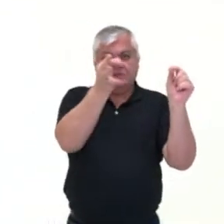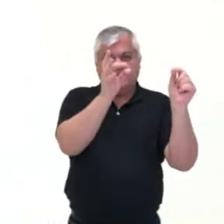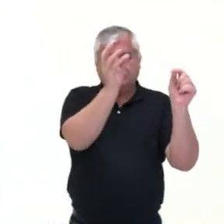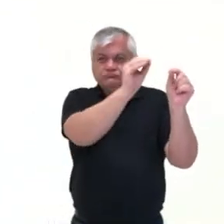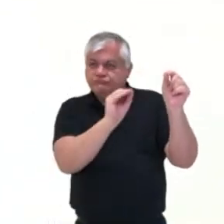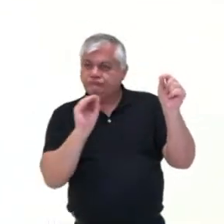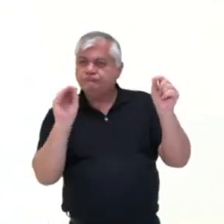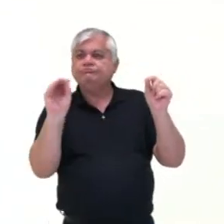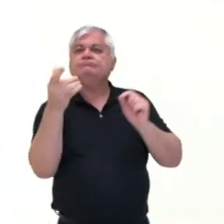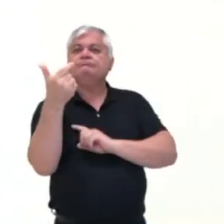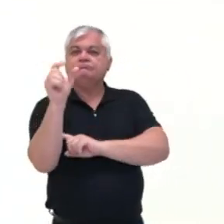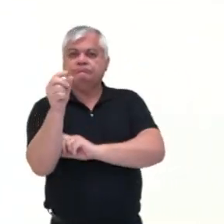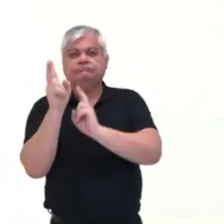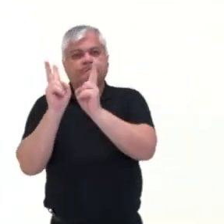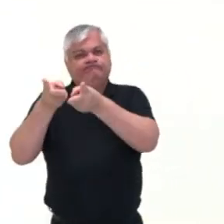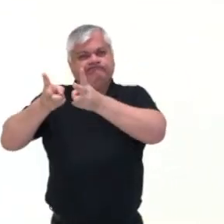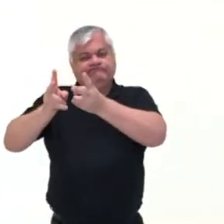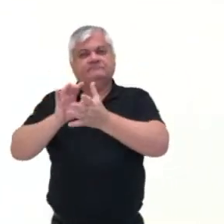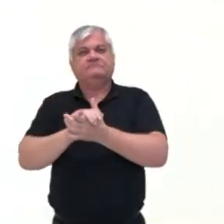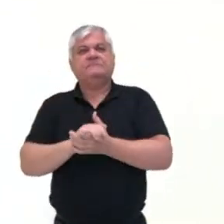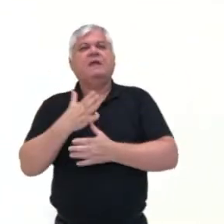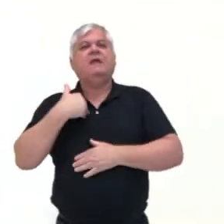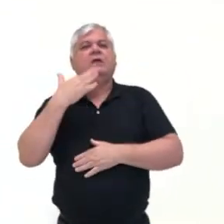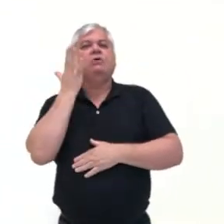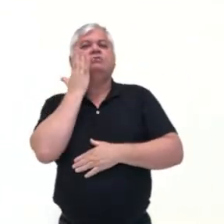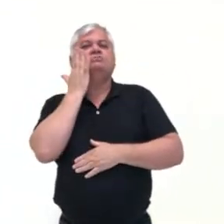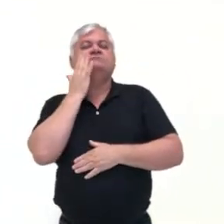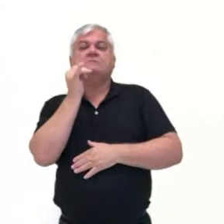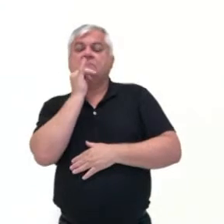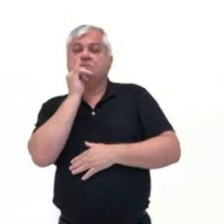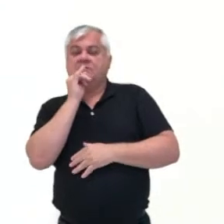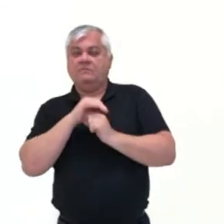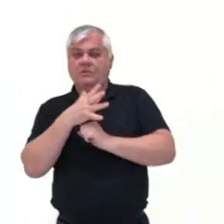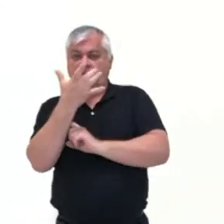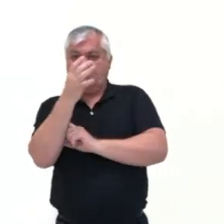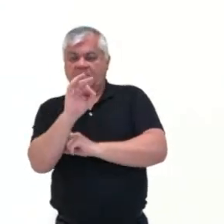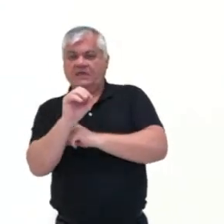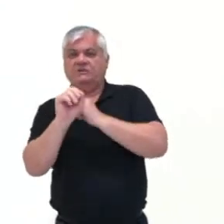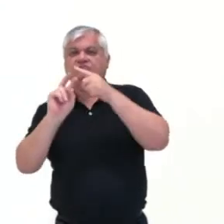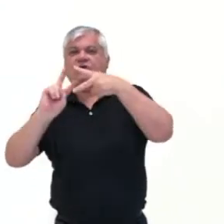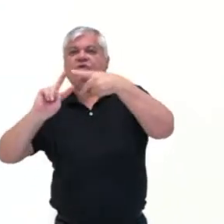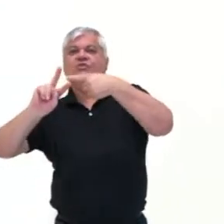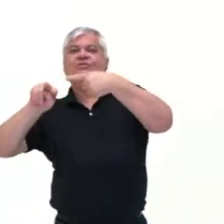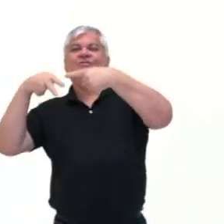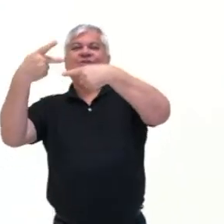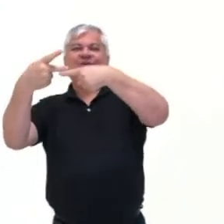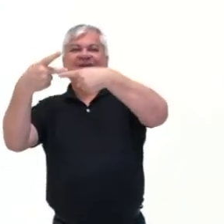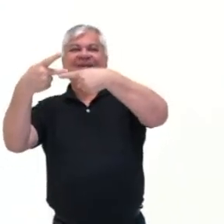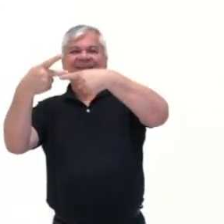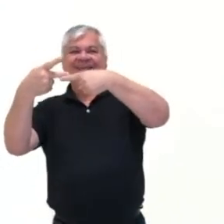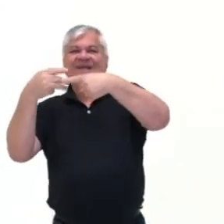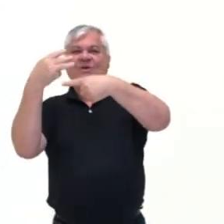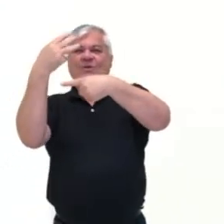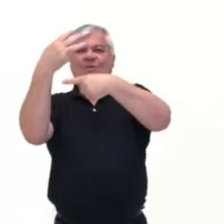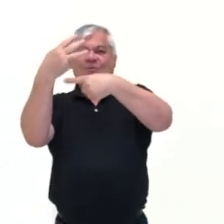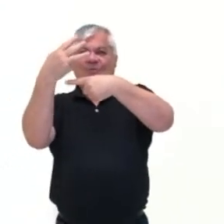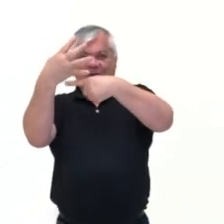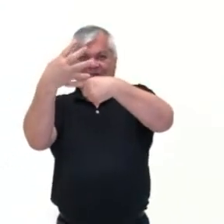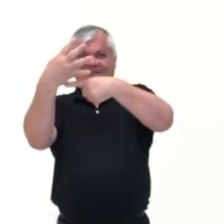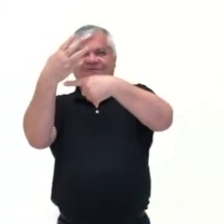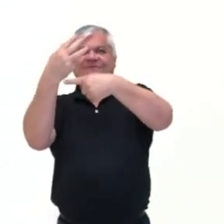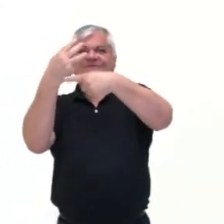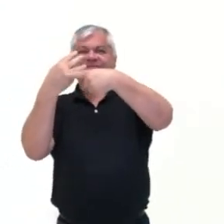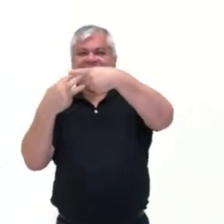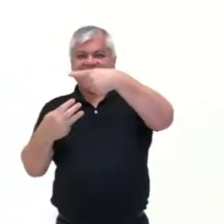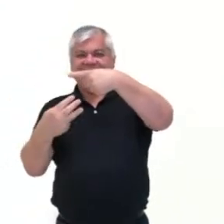permaneceu, já sei que o meu expoente vira o numerador e o meu índice o